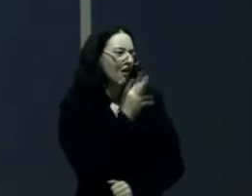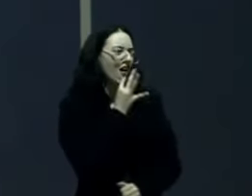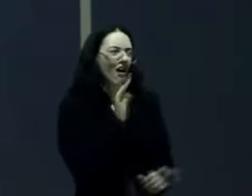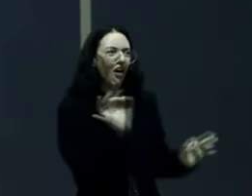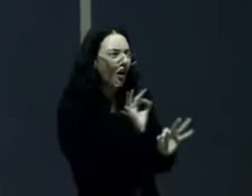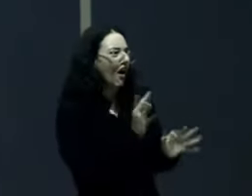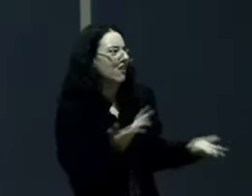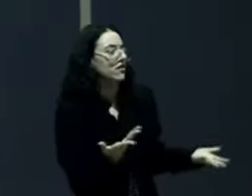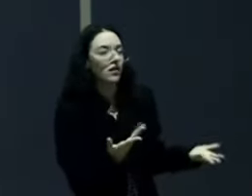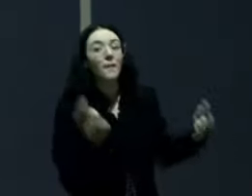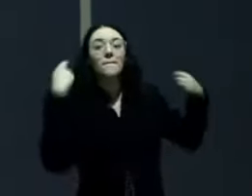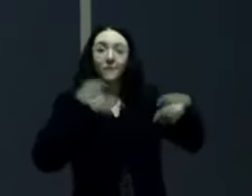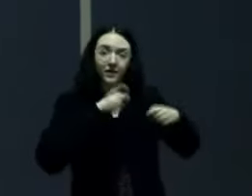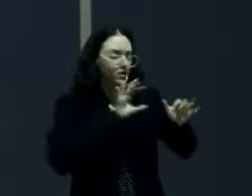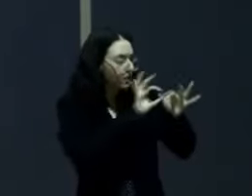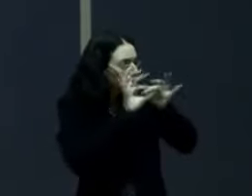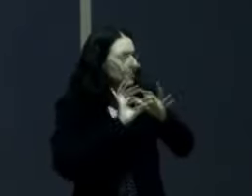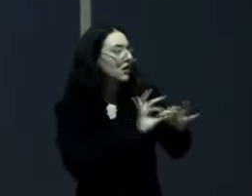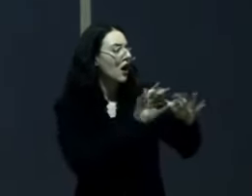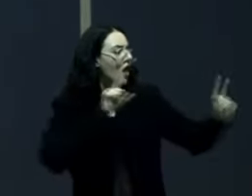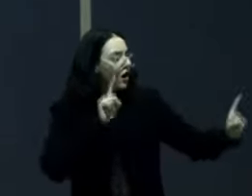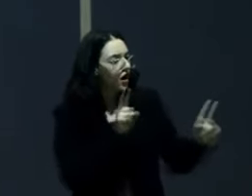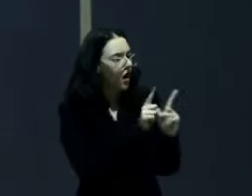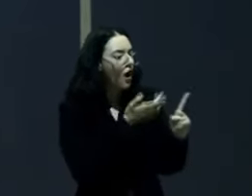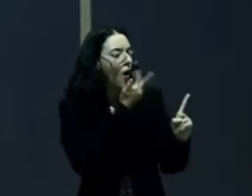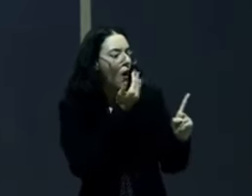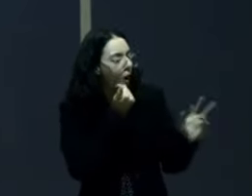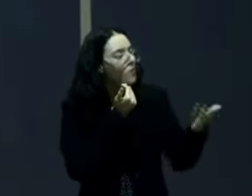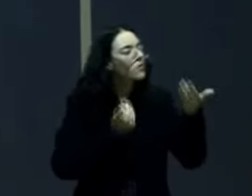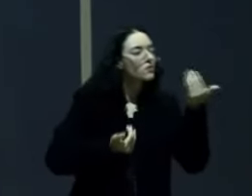E eu tenho comunhão com você. Você tem que ter comunhão comigo.